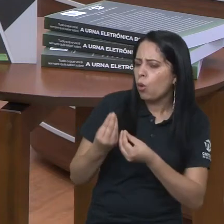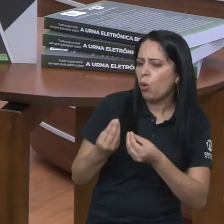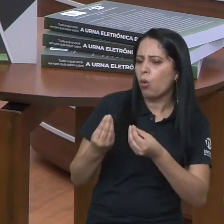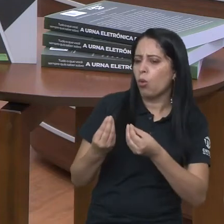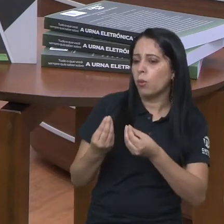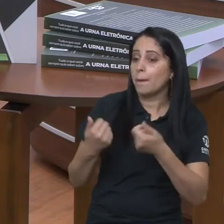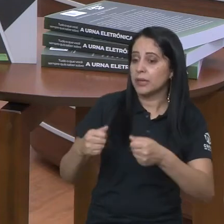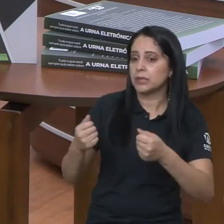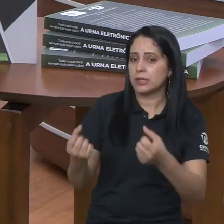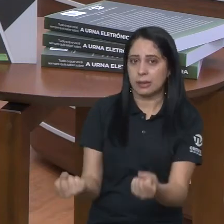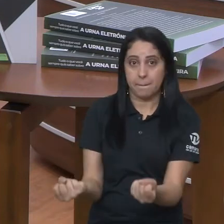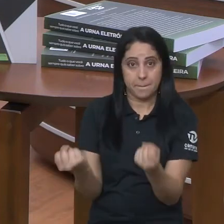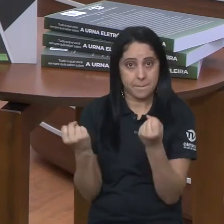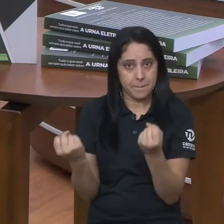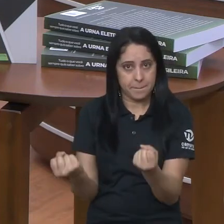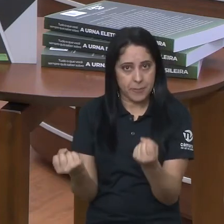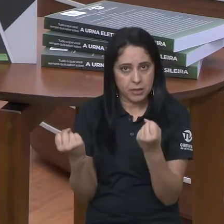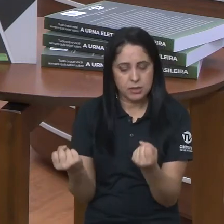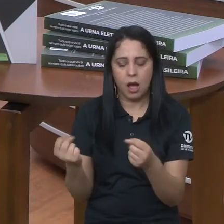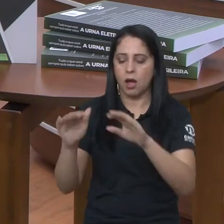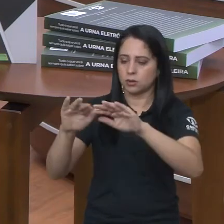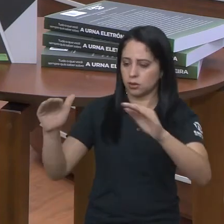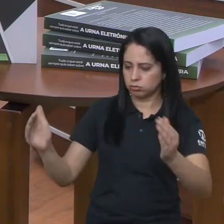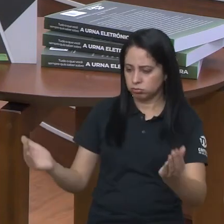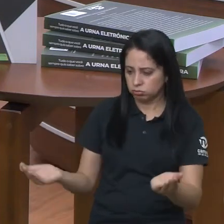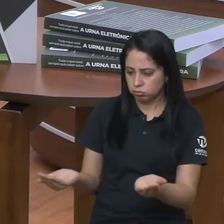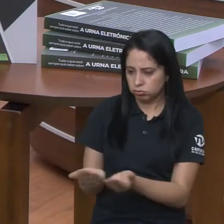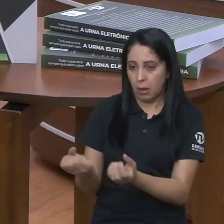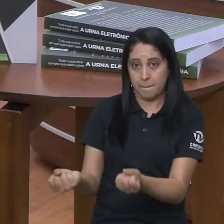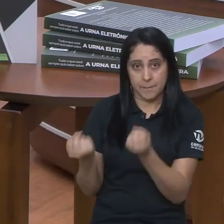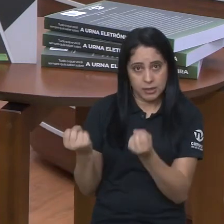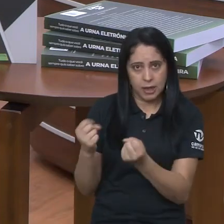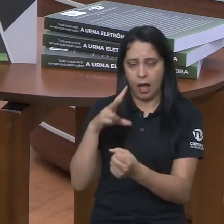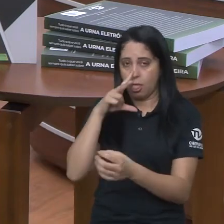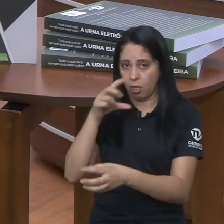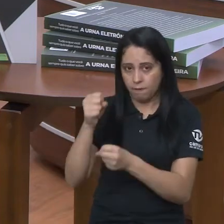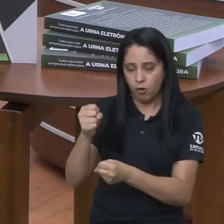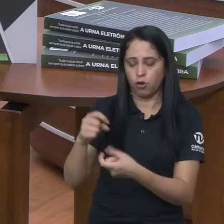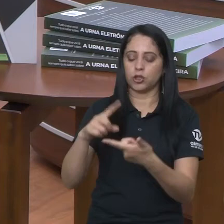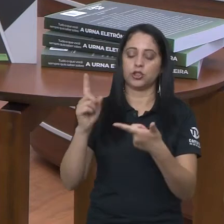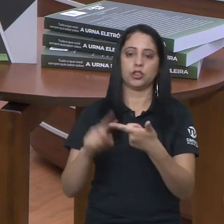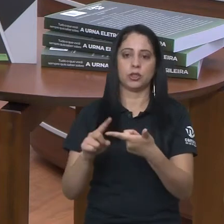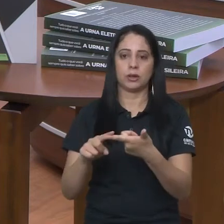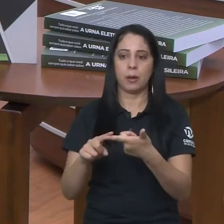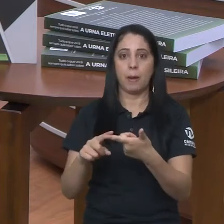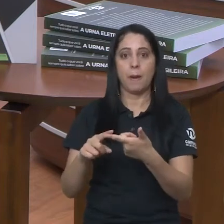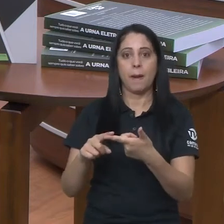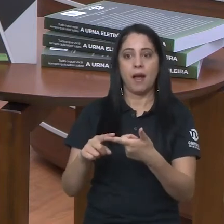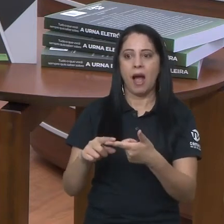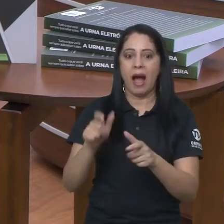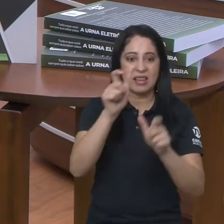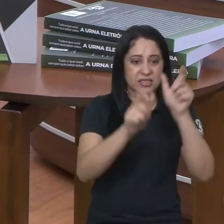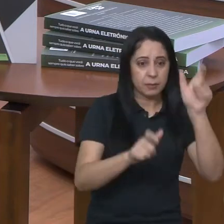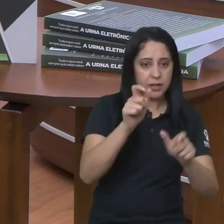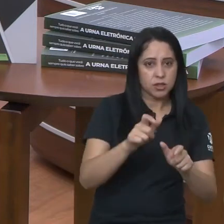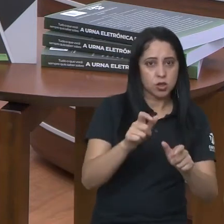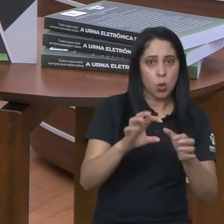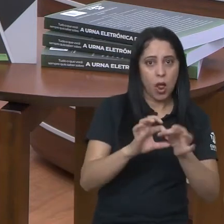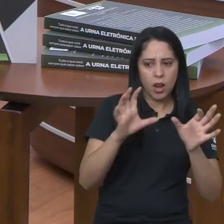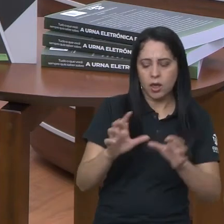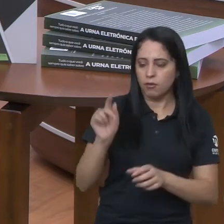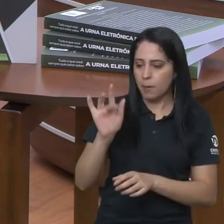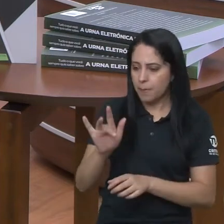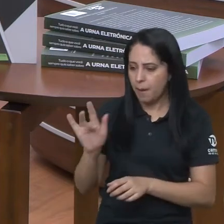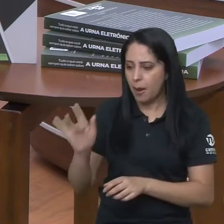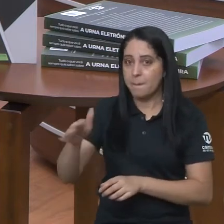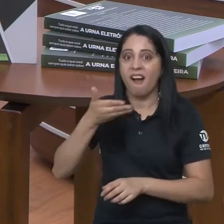deveria ser, que aí ela deveria ser robusta, por exemplo, para aguentar impacto, para chegar em qualquer lugar. Deveria ser acessível,